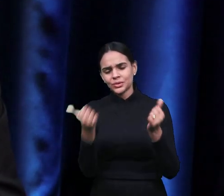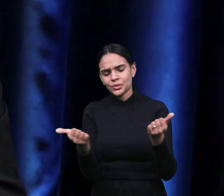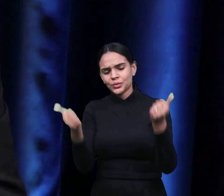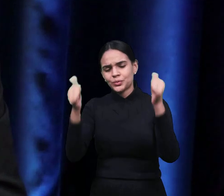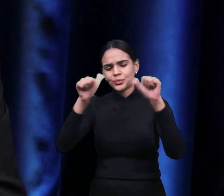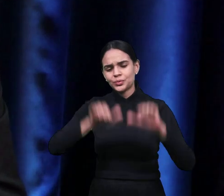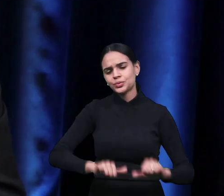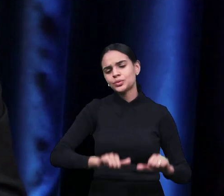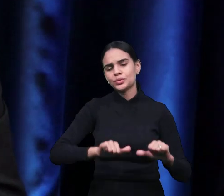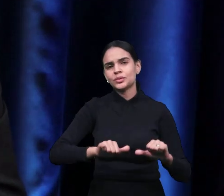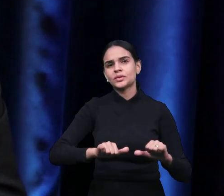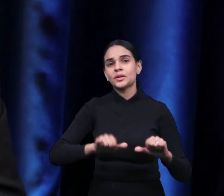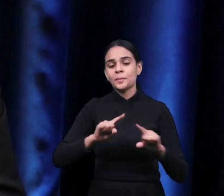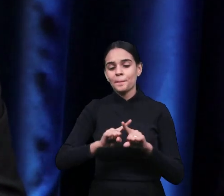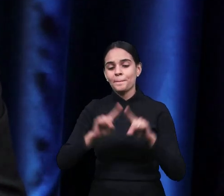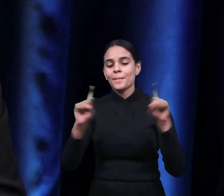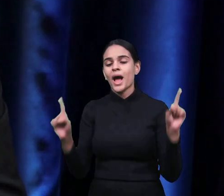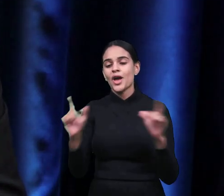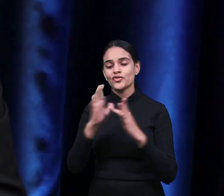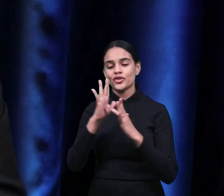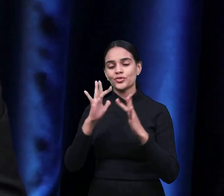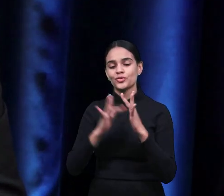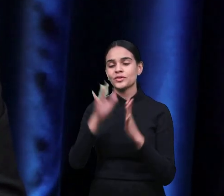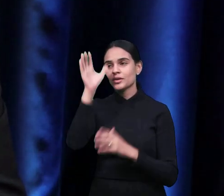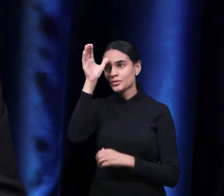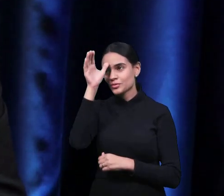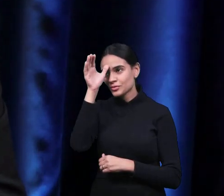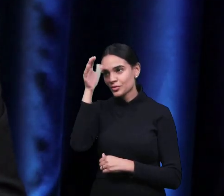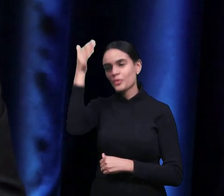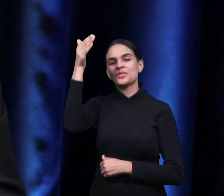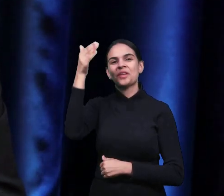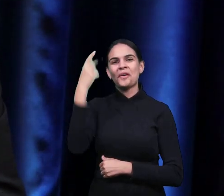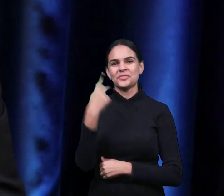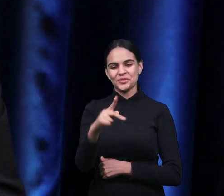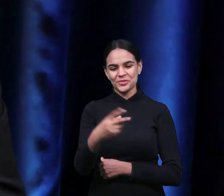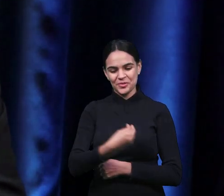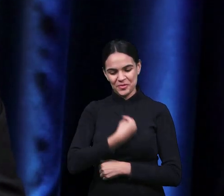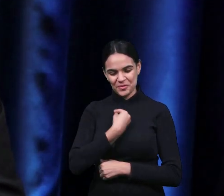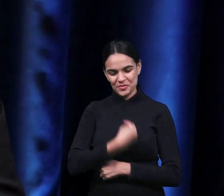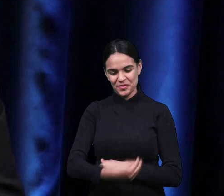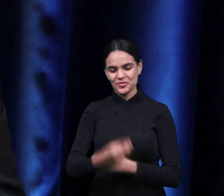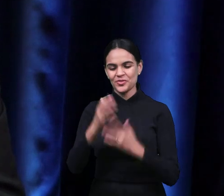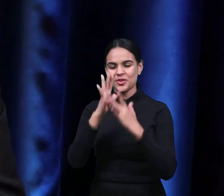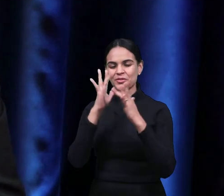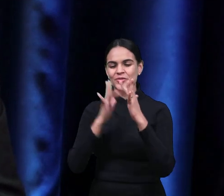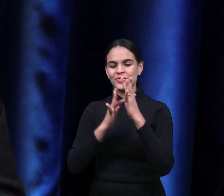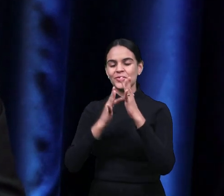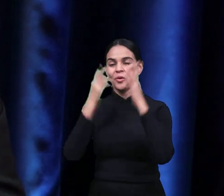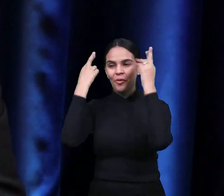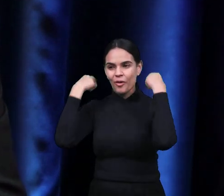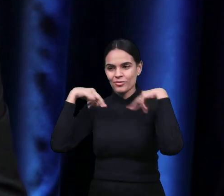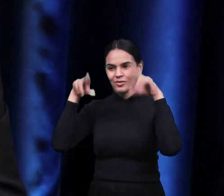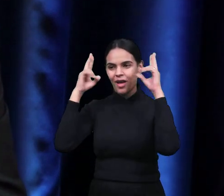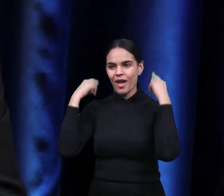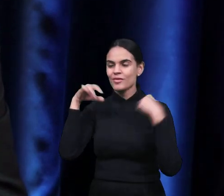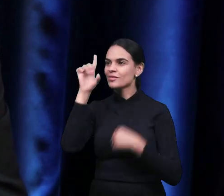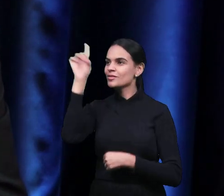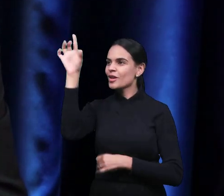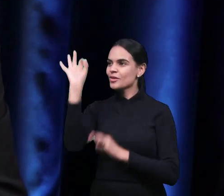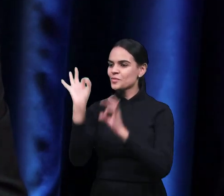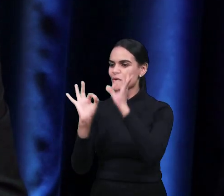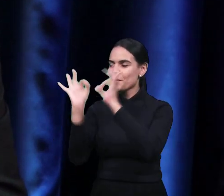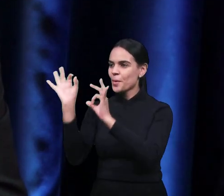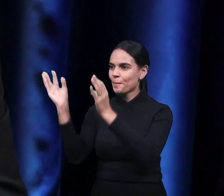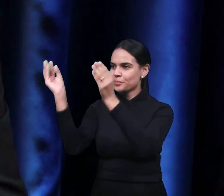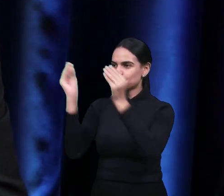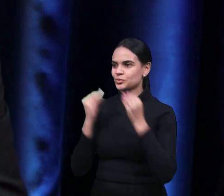uma saída, mas Jesus é essa saída. É o Cordeiro que o Senhor, Deus proveu, Deus providenciou. Deus, ele